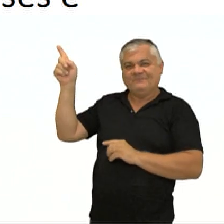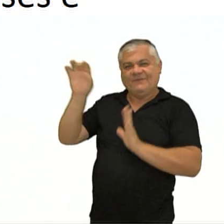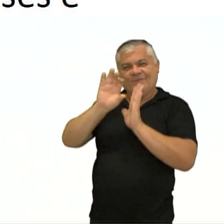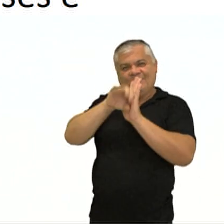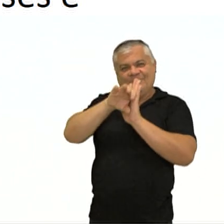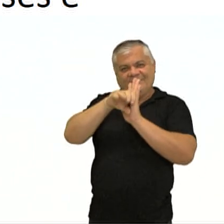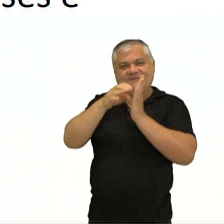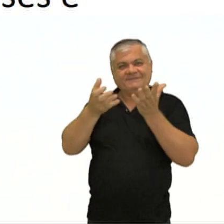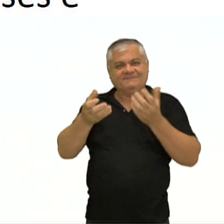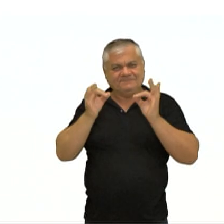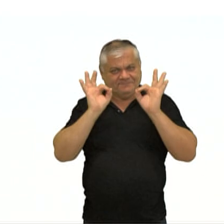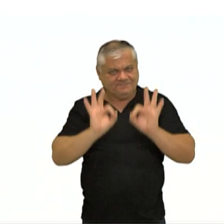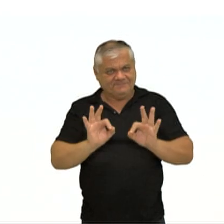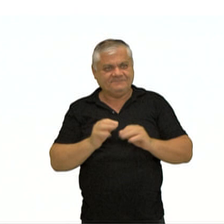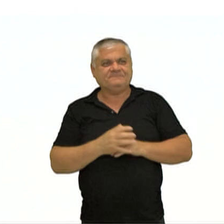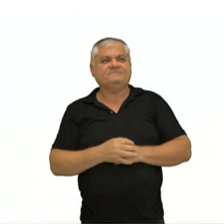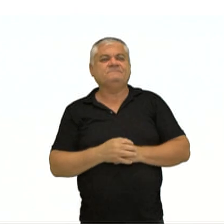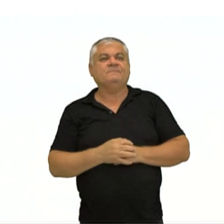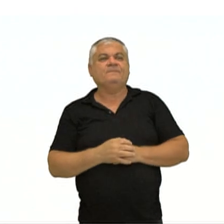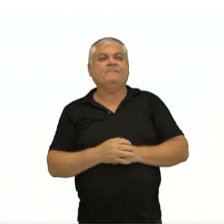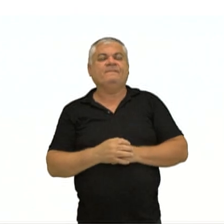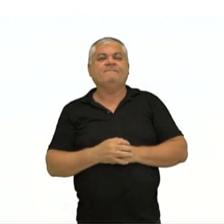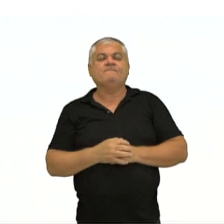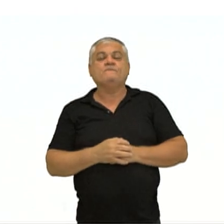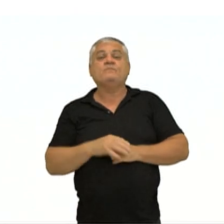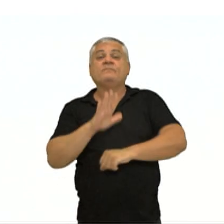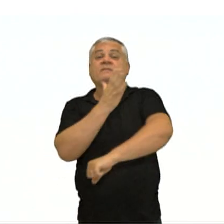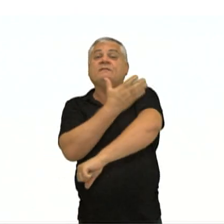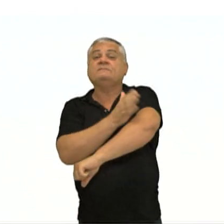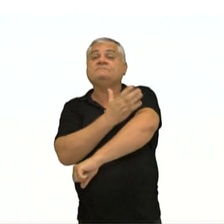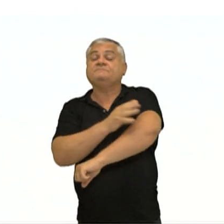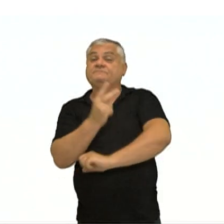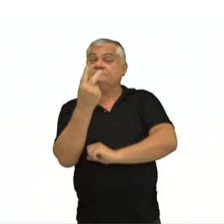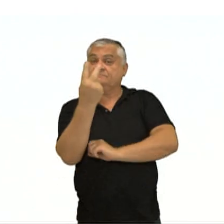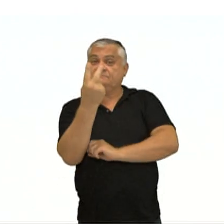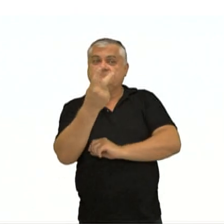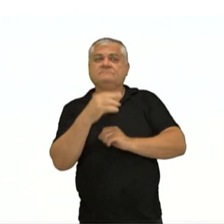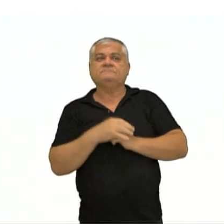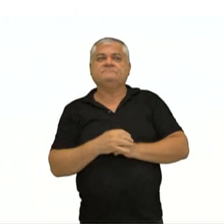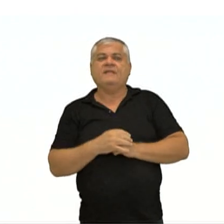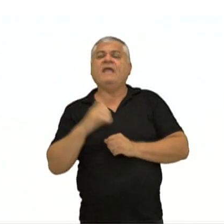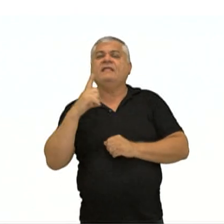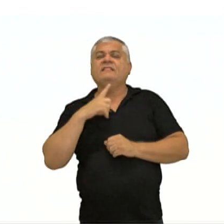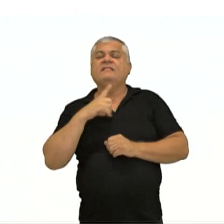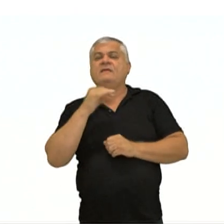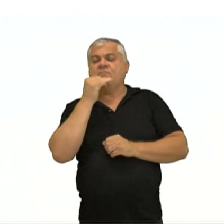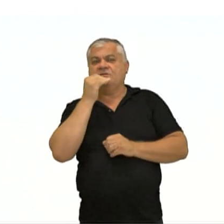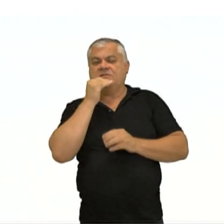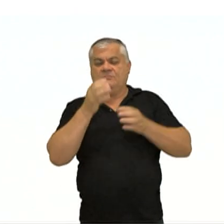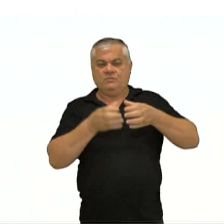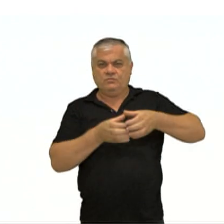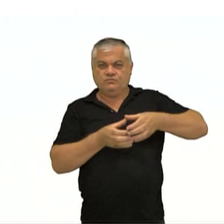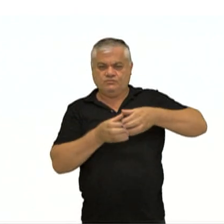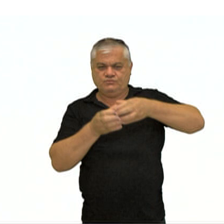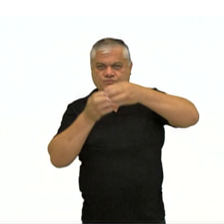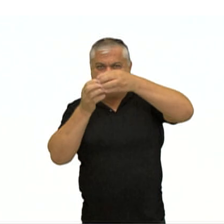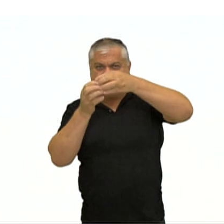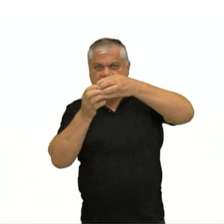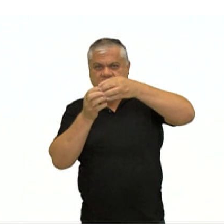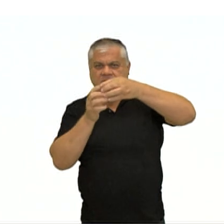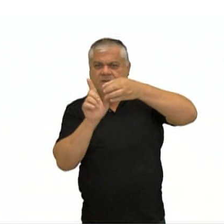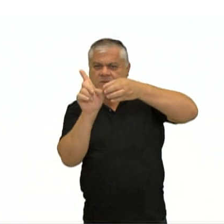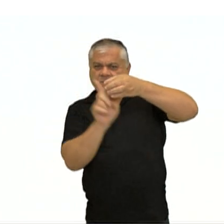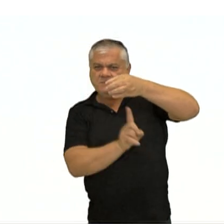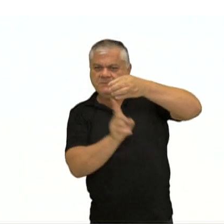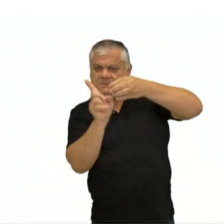da geratriz. Tranquilo? Então, agora vamos para o exercício 2. Nós temos aqui agora um cilindro oblíquo.